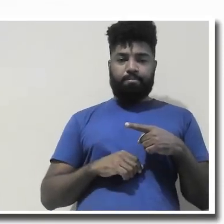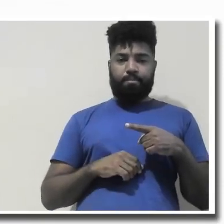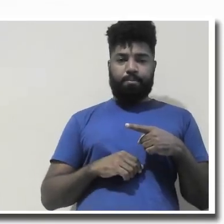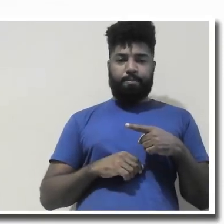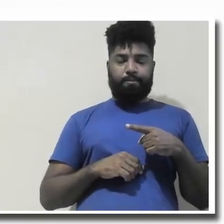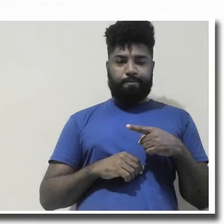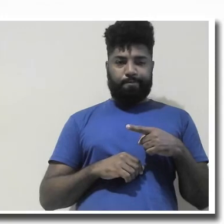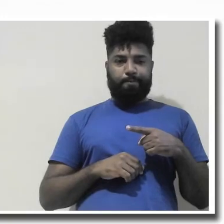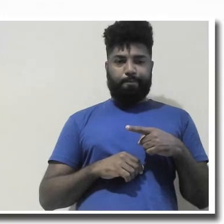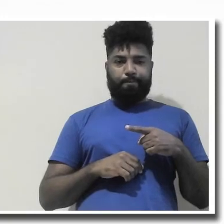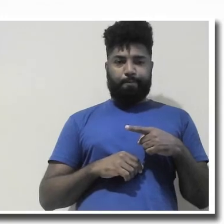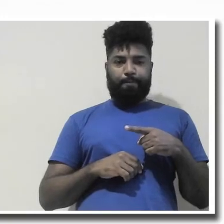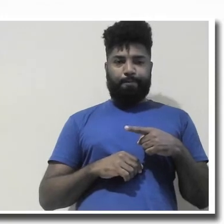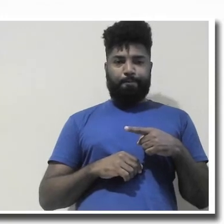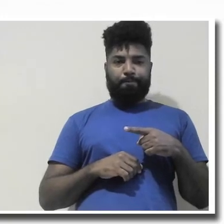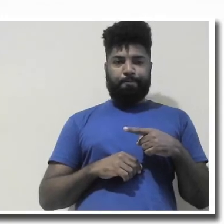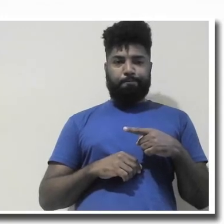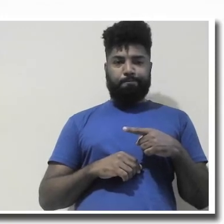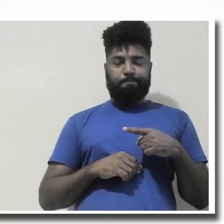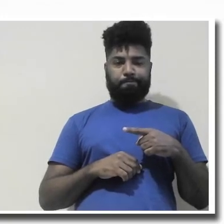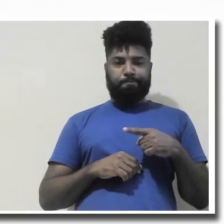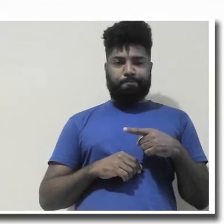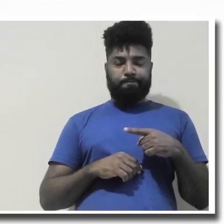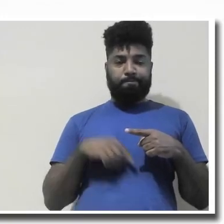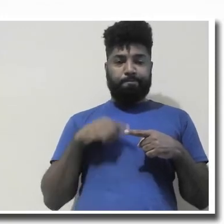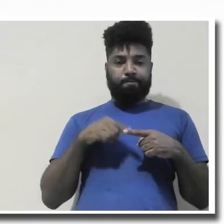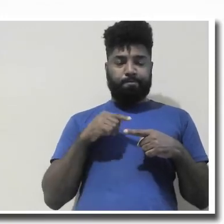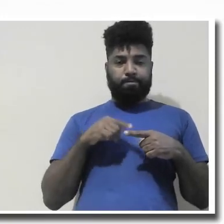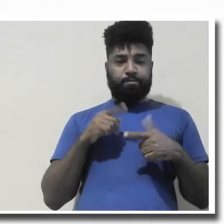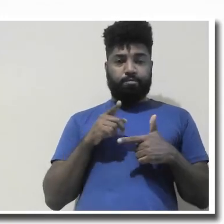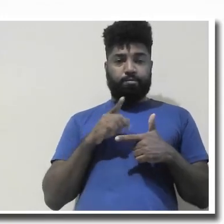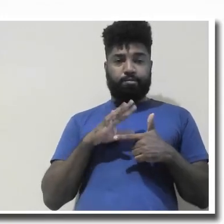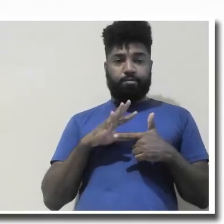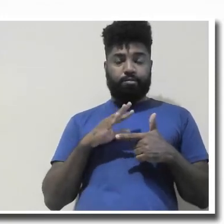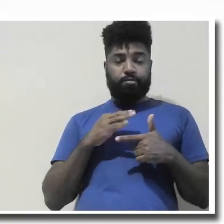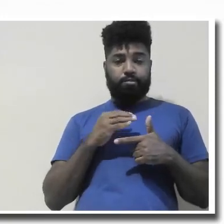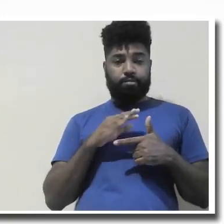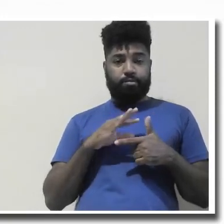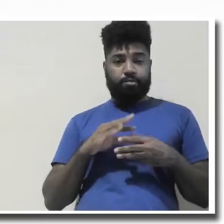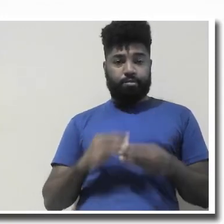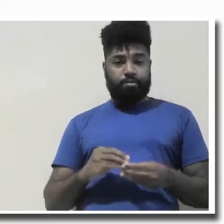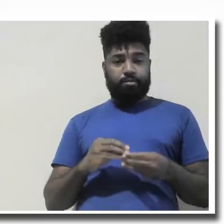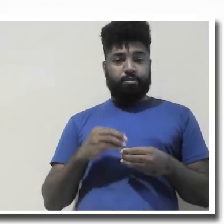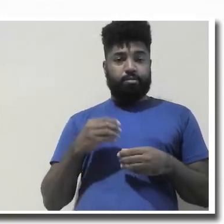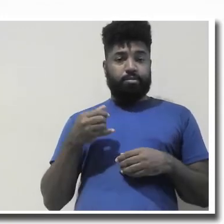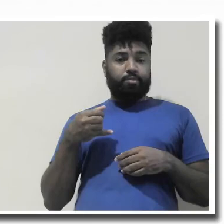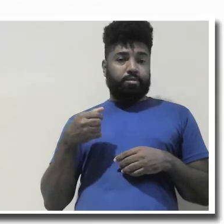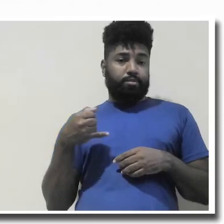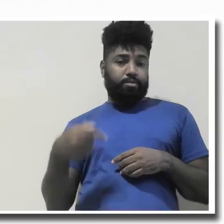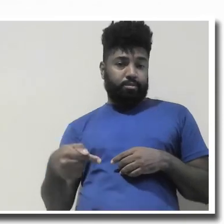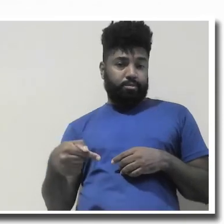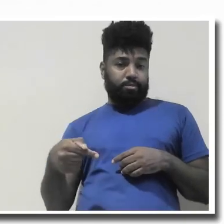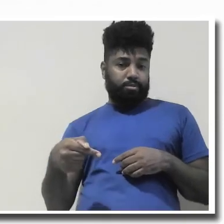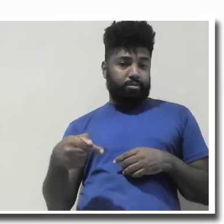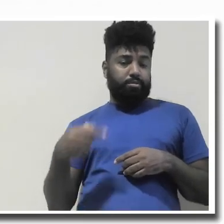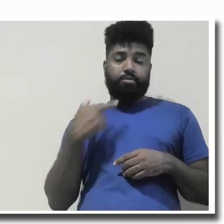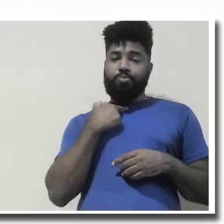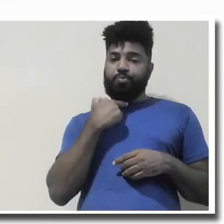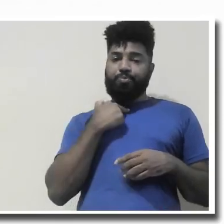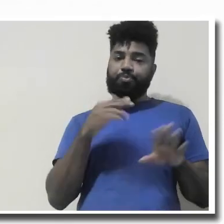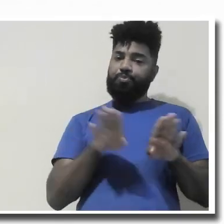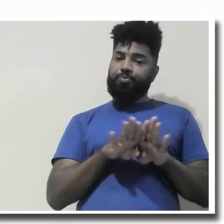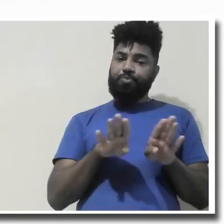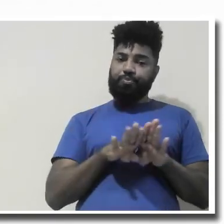menos podemos subtrair 7, pois essa subtração depende do cálculo